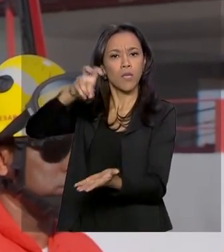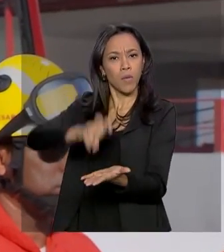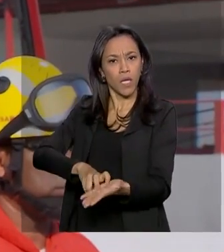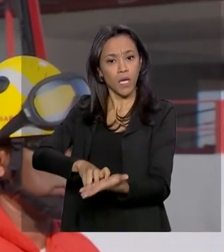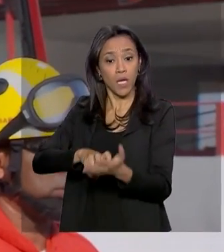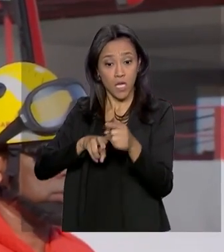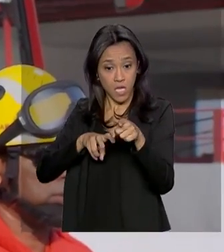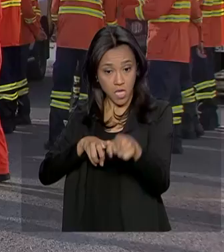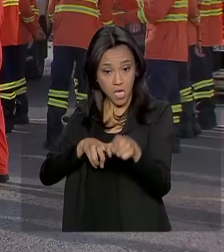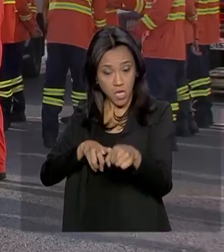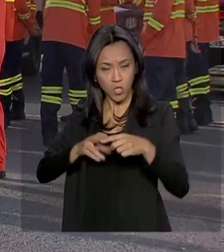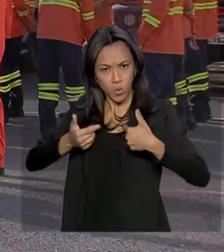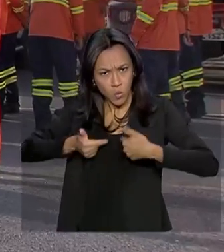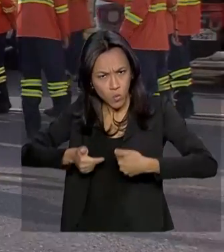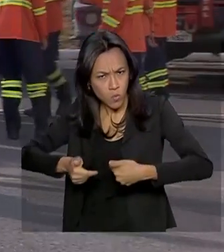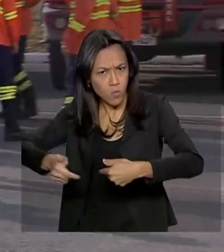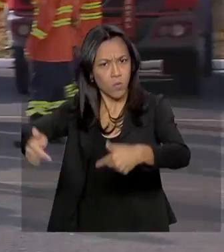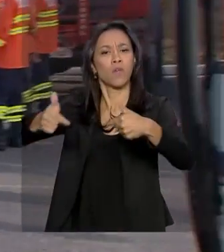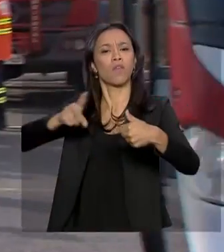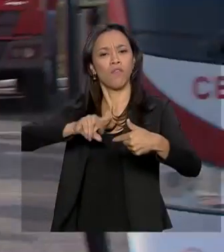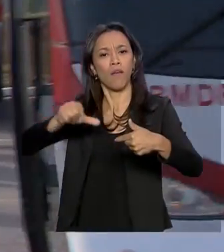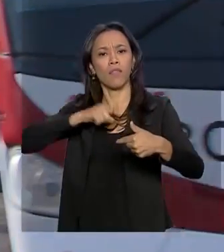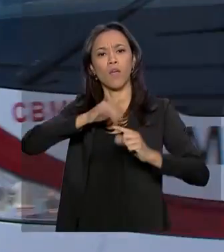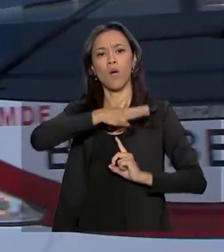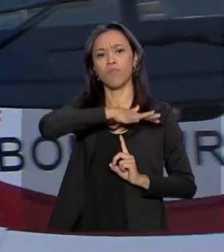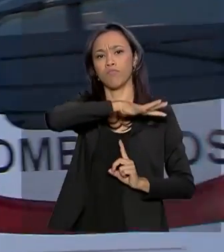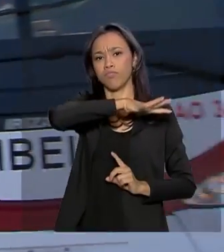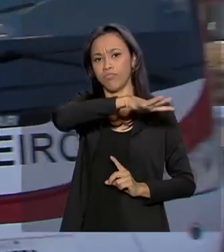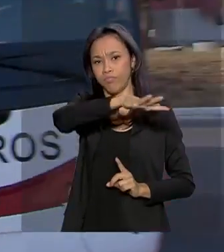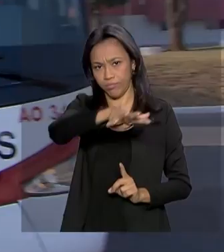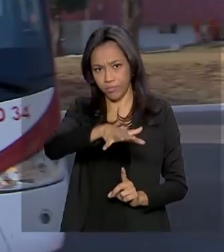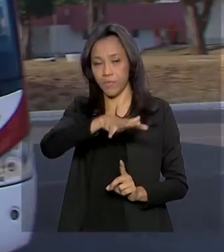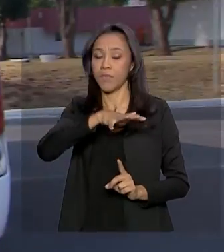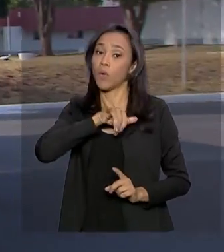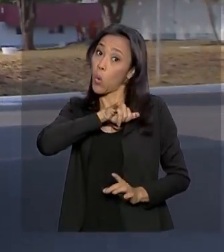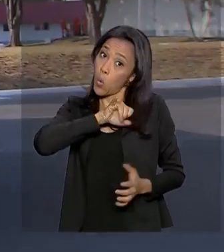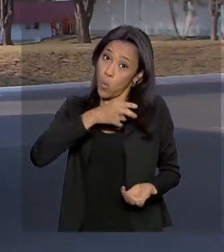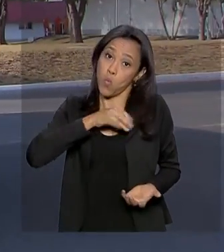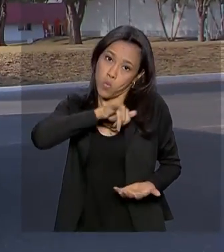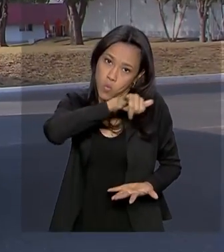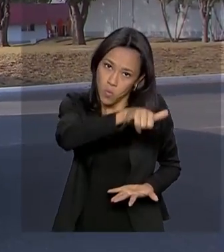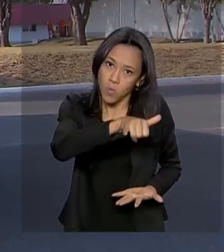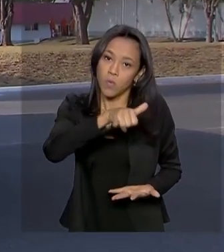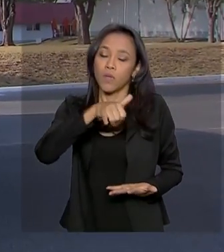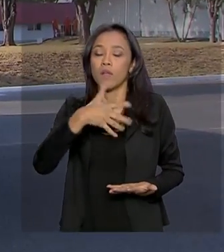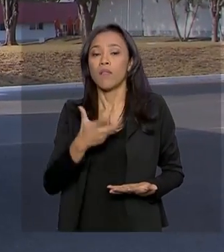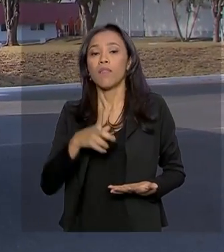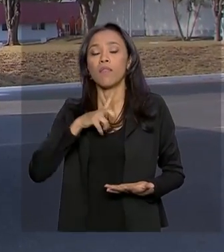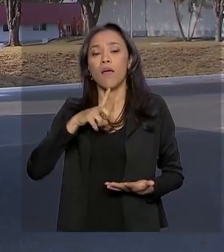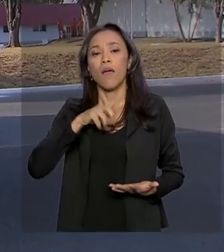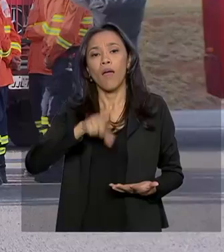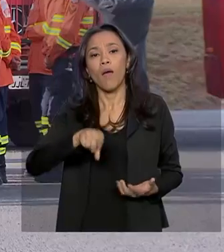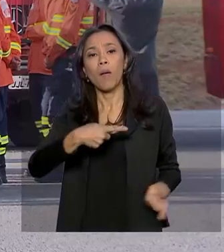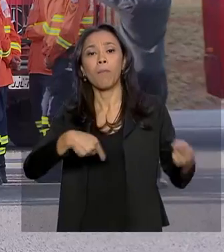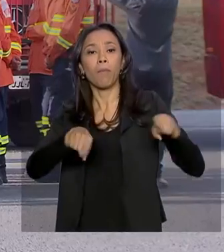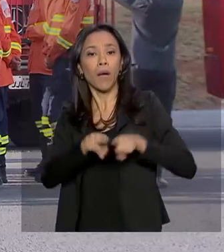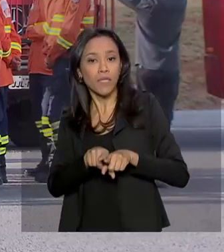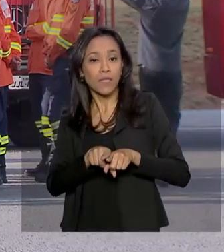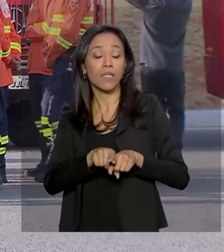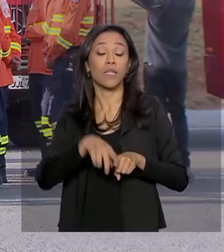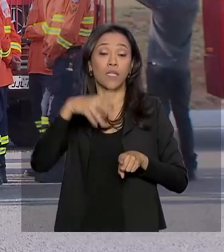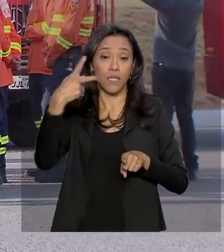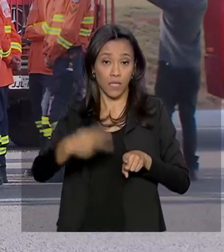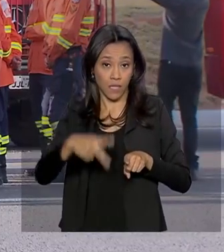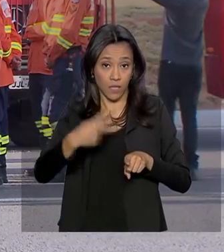início a essa ação que vai contar também com uma aeronave. Essa medida é uma parceria entre o governo do Distrito Federal e a Secretaria